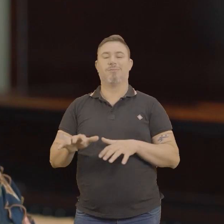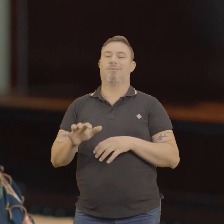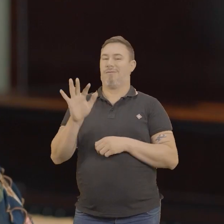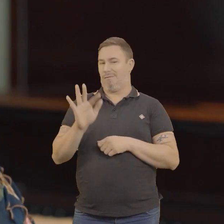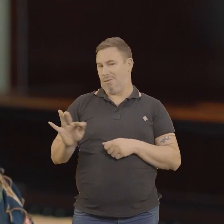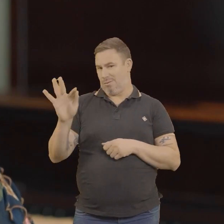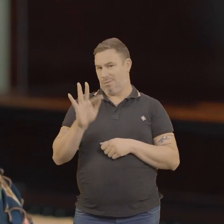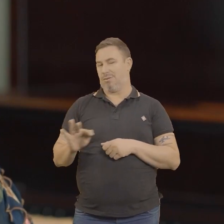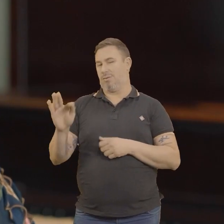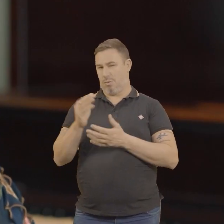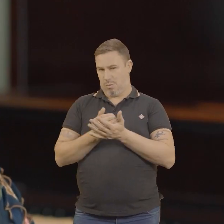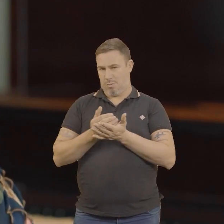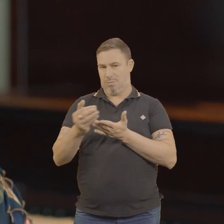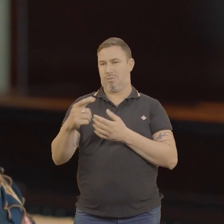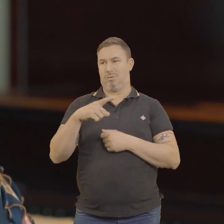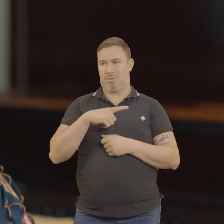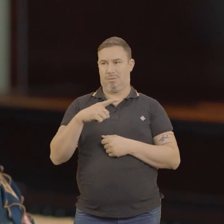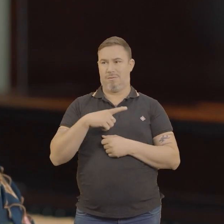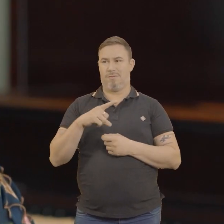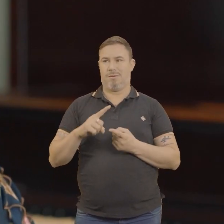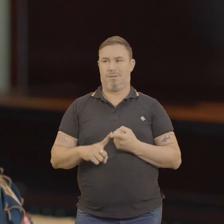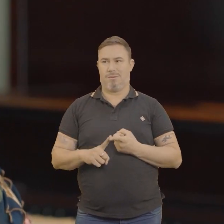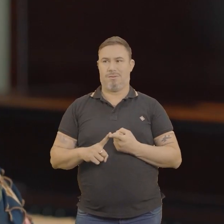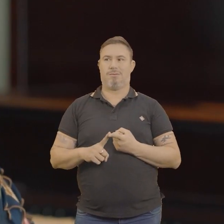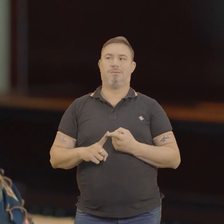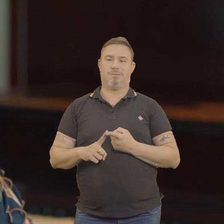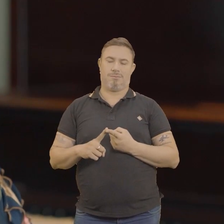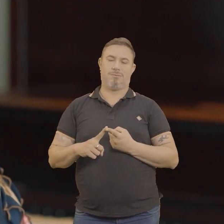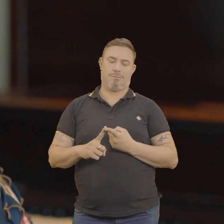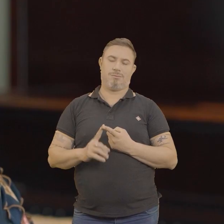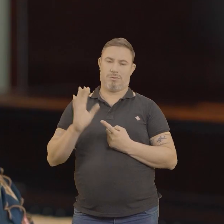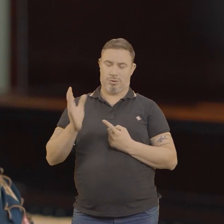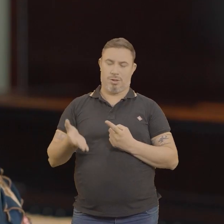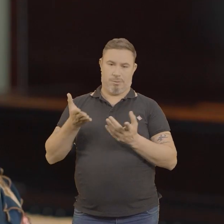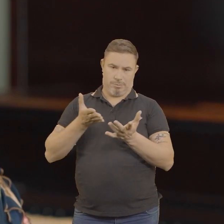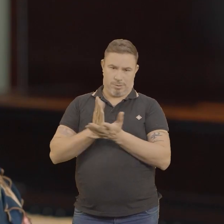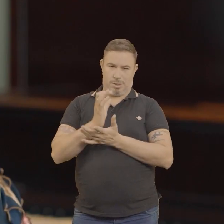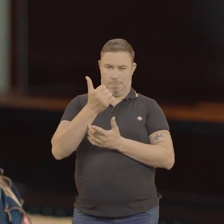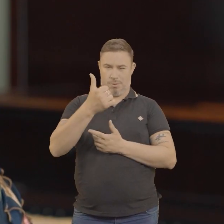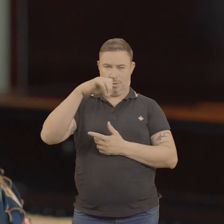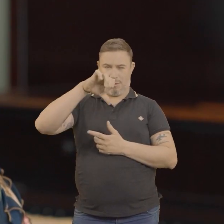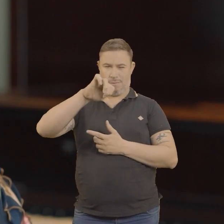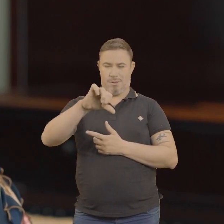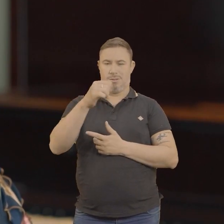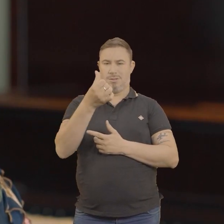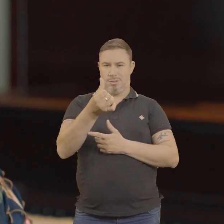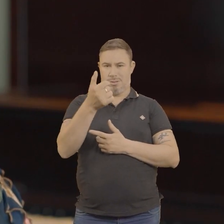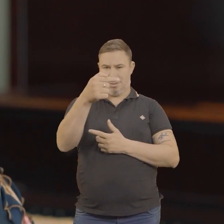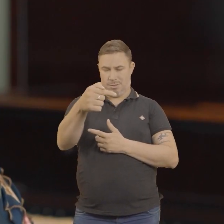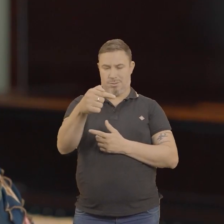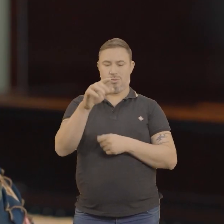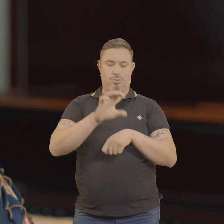Então, inicialmente, nós tivemos reconhecidos, aprovados, em 1967, o